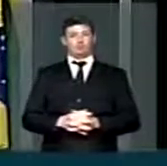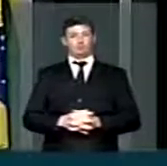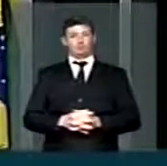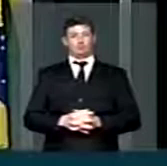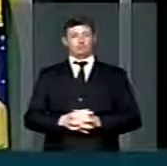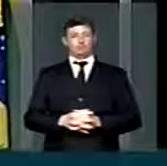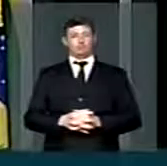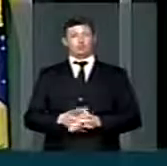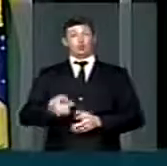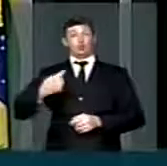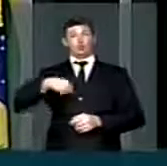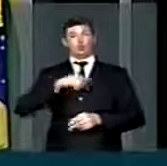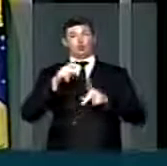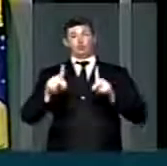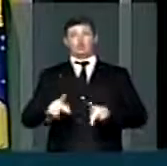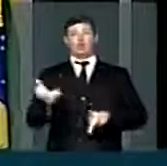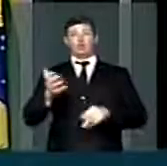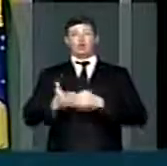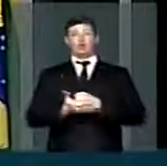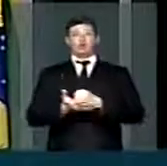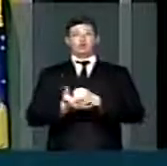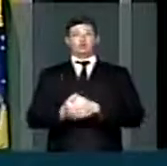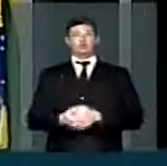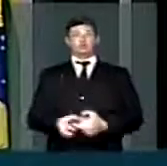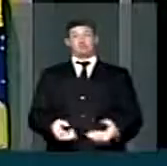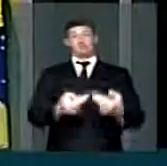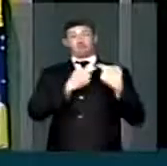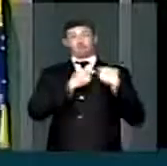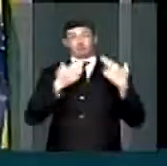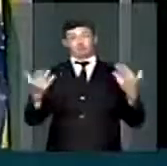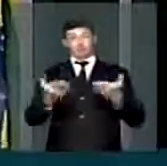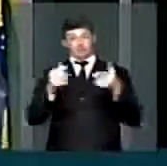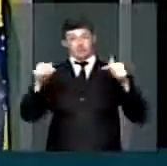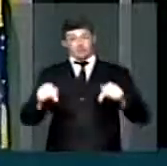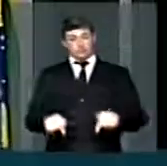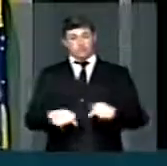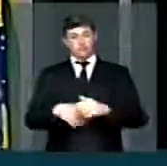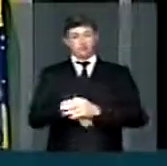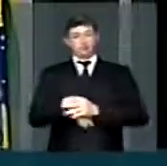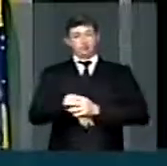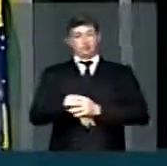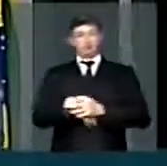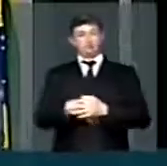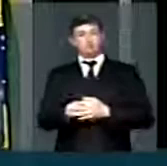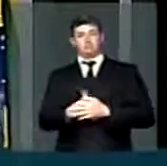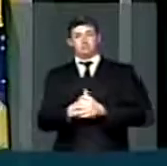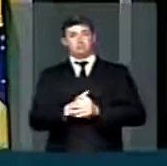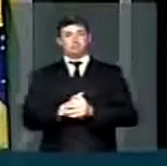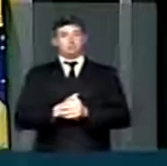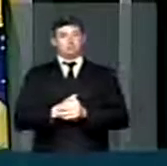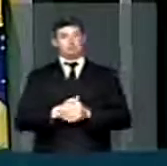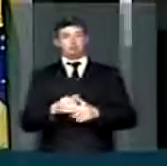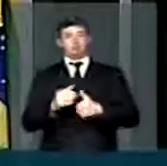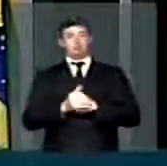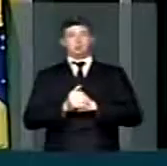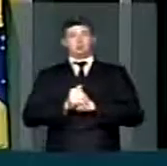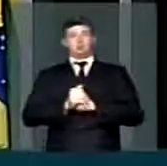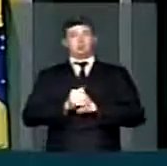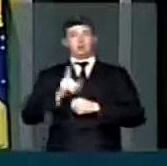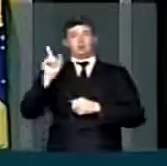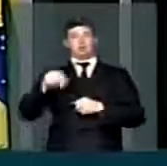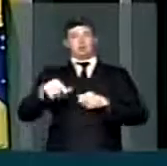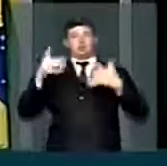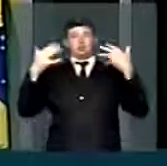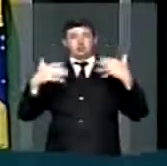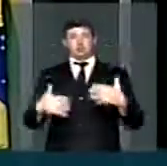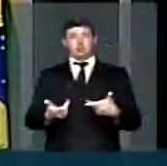disse, é solidário. E o nosso papel aqui nesse momento, senhor presidente, além de relatar estes